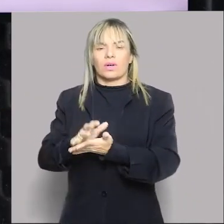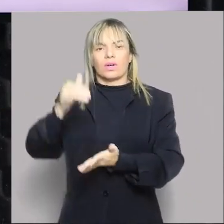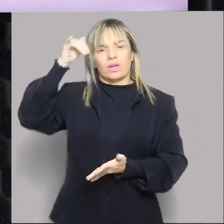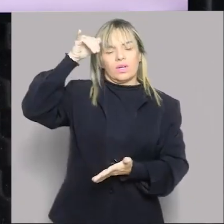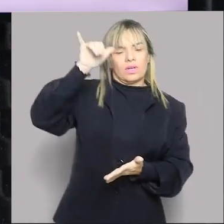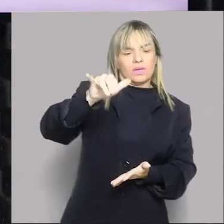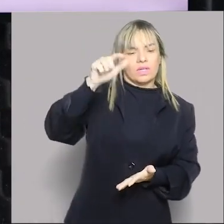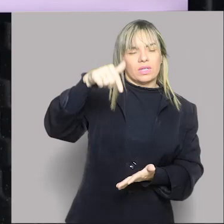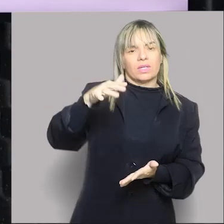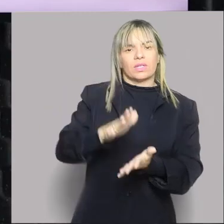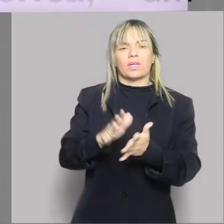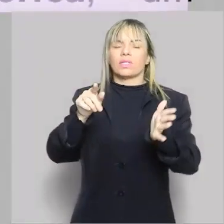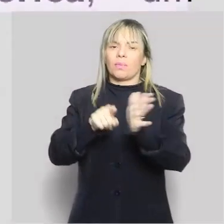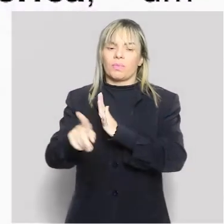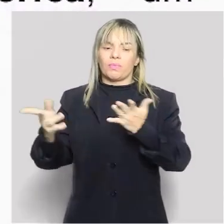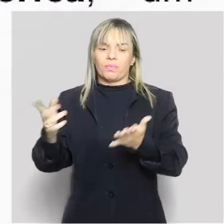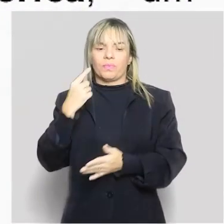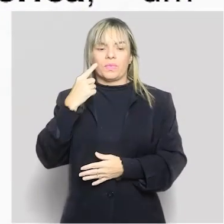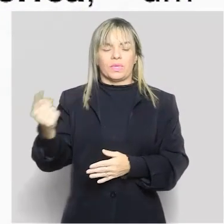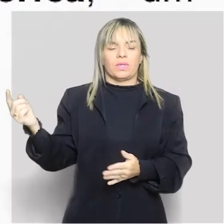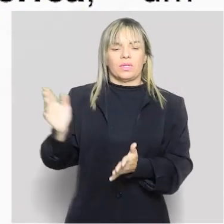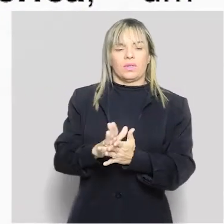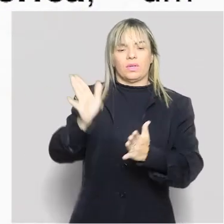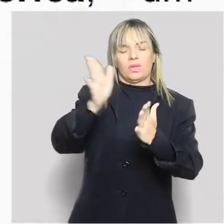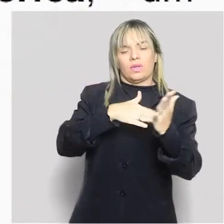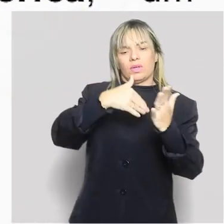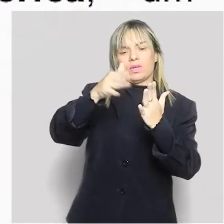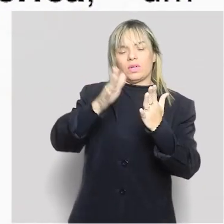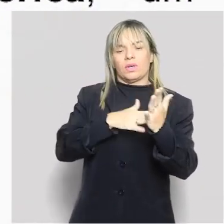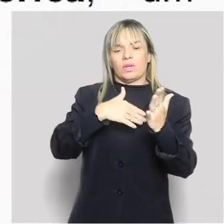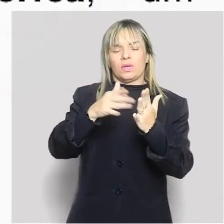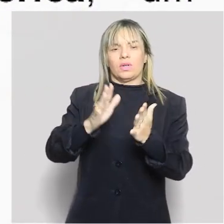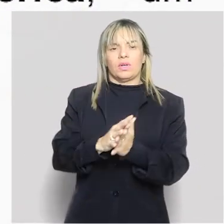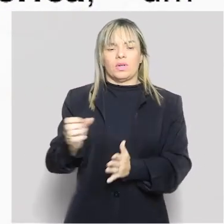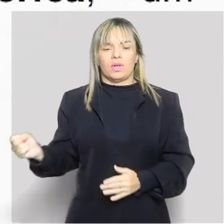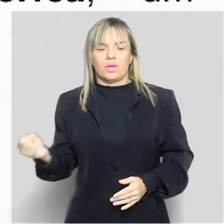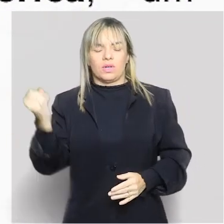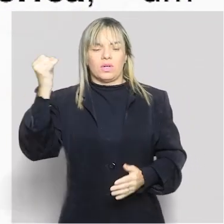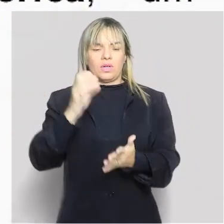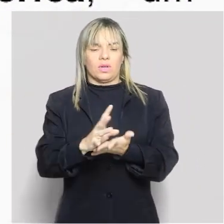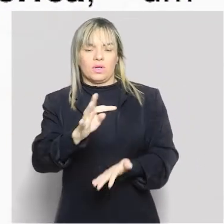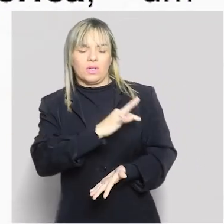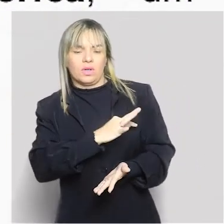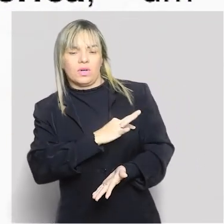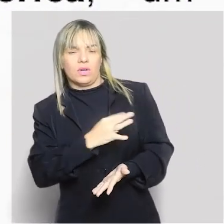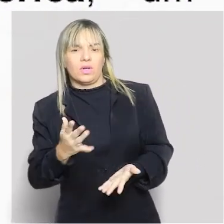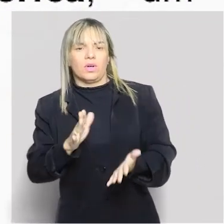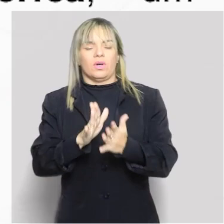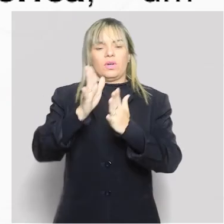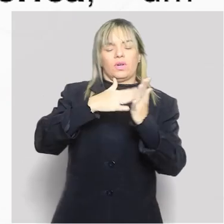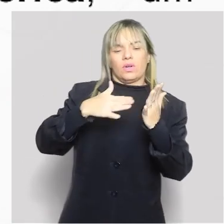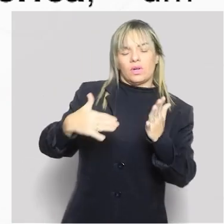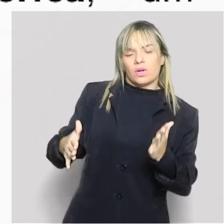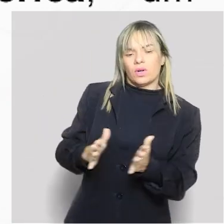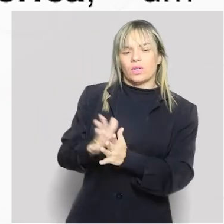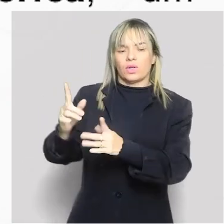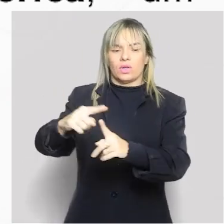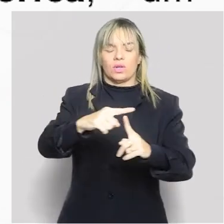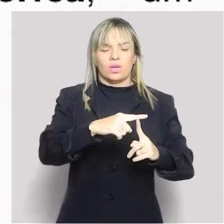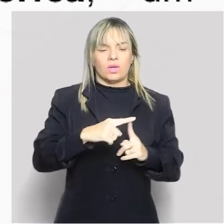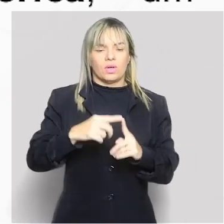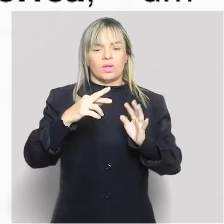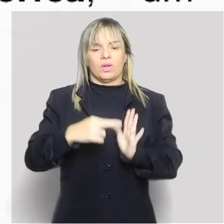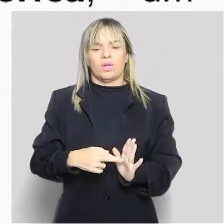tipo de situação. A pintura ela é rica em técnicas, em estilos, pode ser representativa de um período histórico,